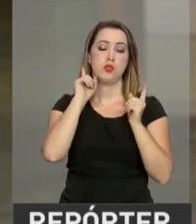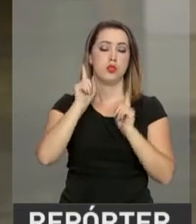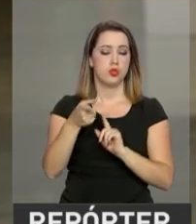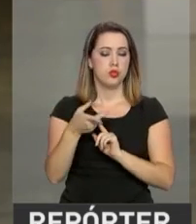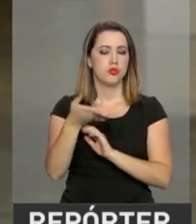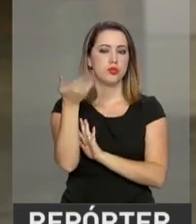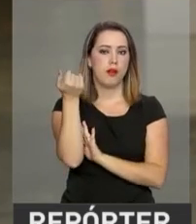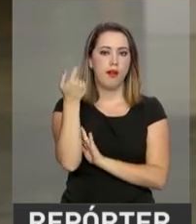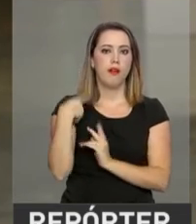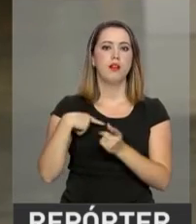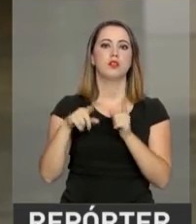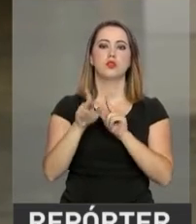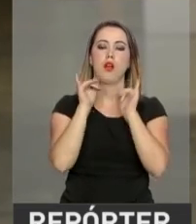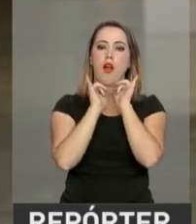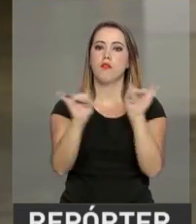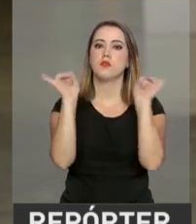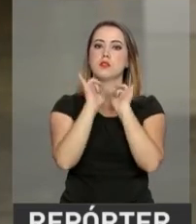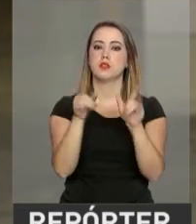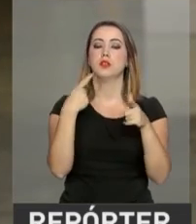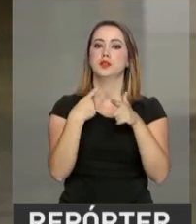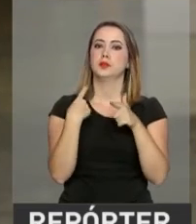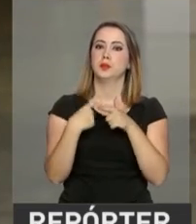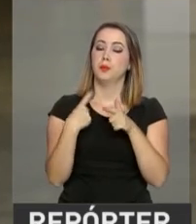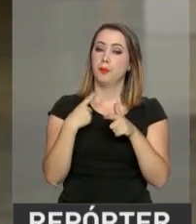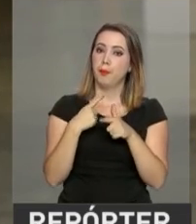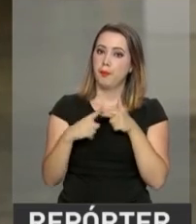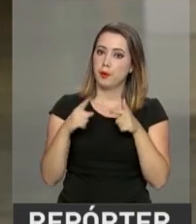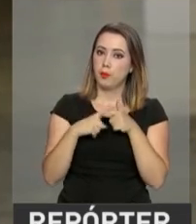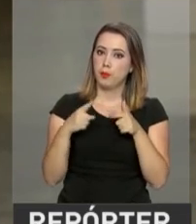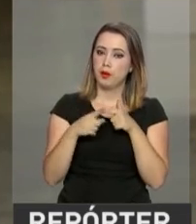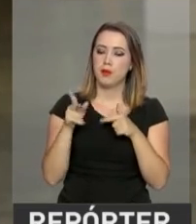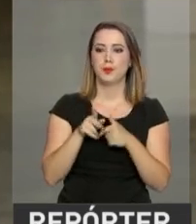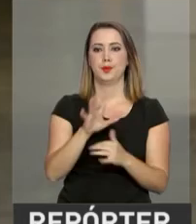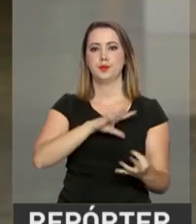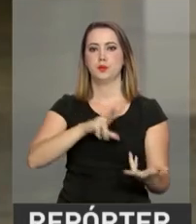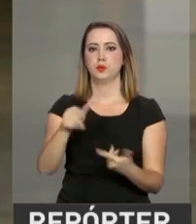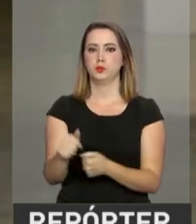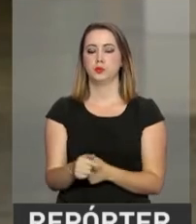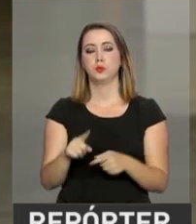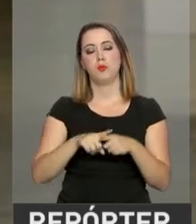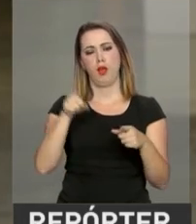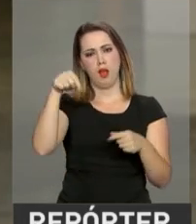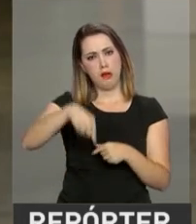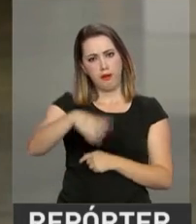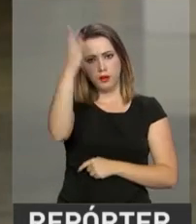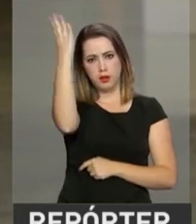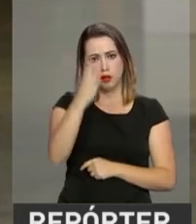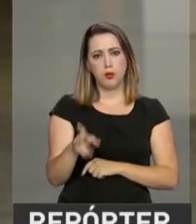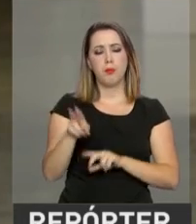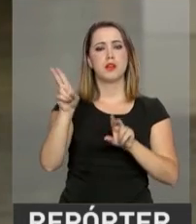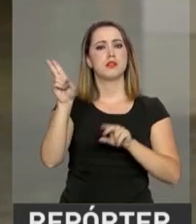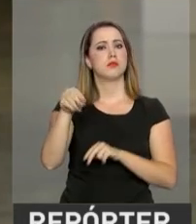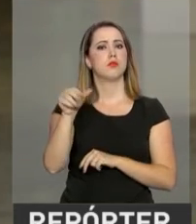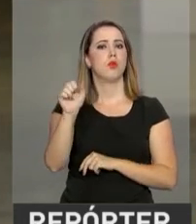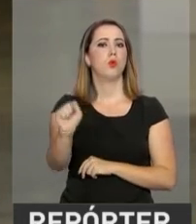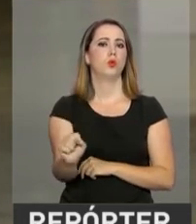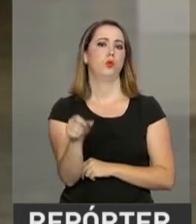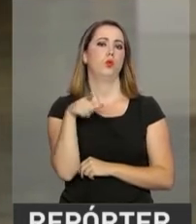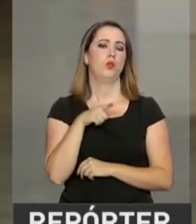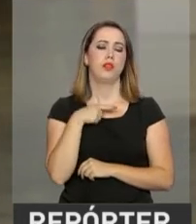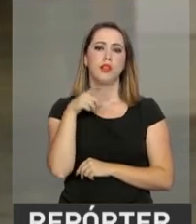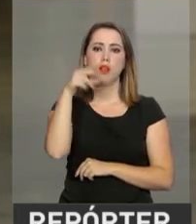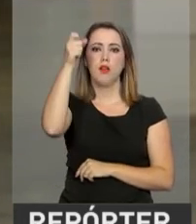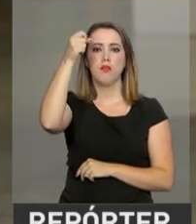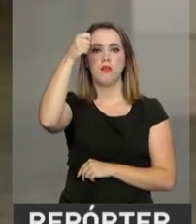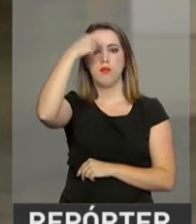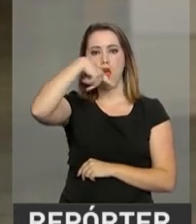tipo de alerta, já que a doença é um mal recorrente no mundo. O Brasil é livre da gripe aviária, mas, segundo o Ministério, por isso mesmo deve reforçar